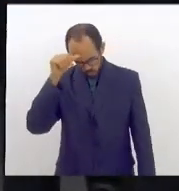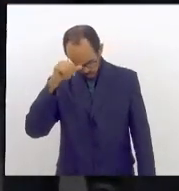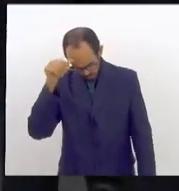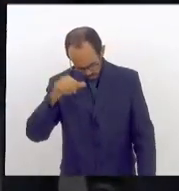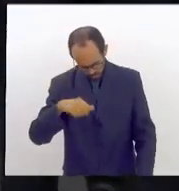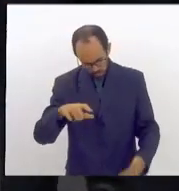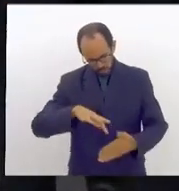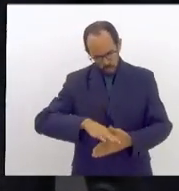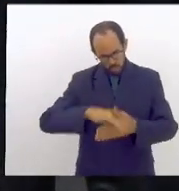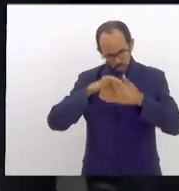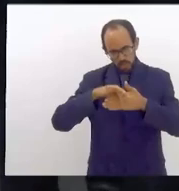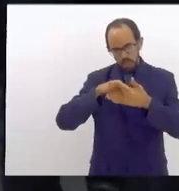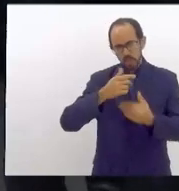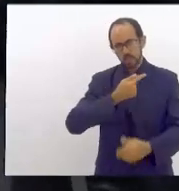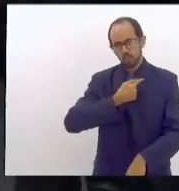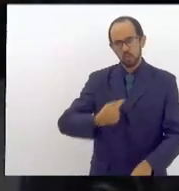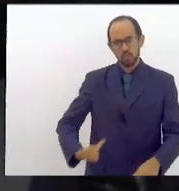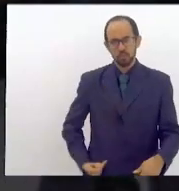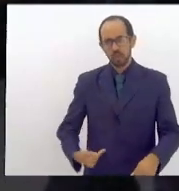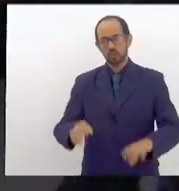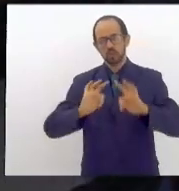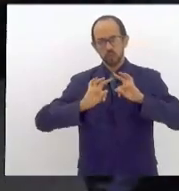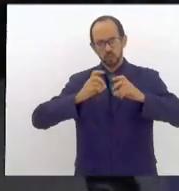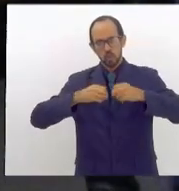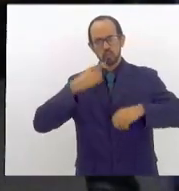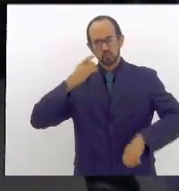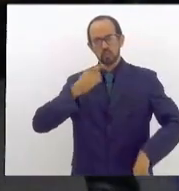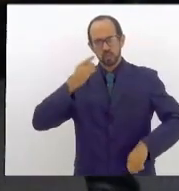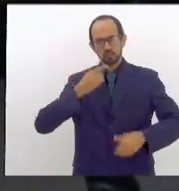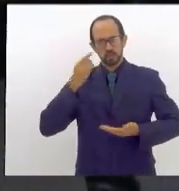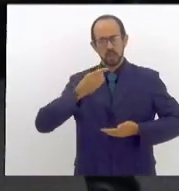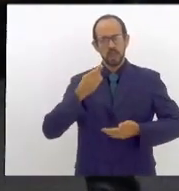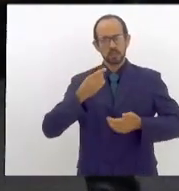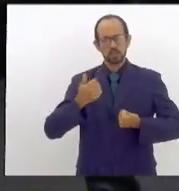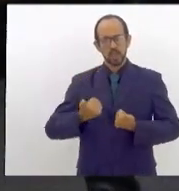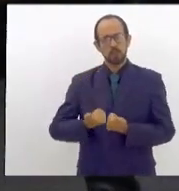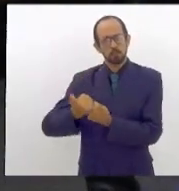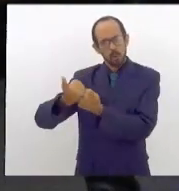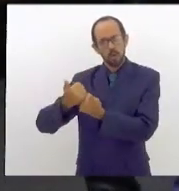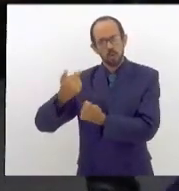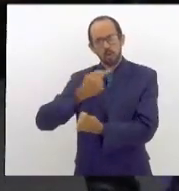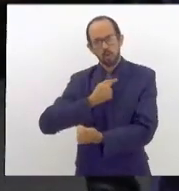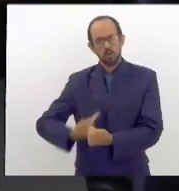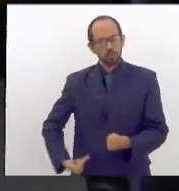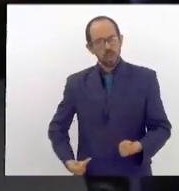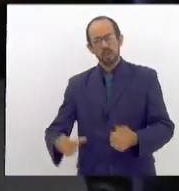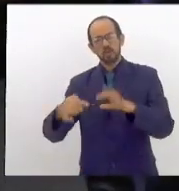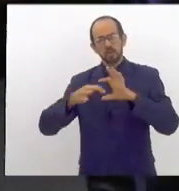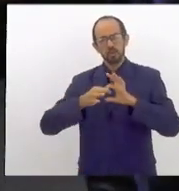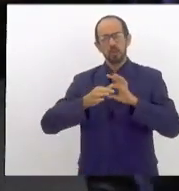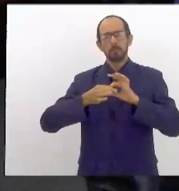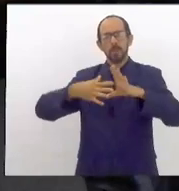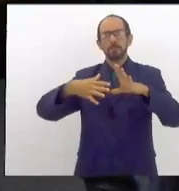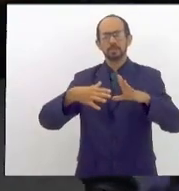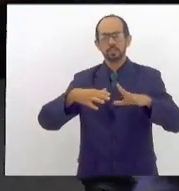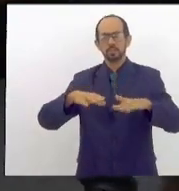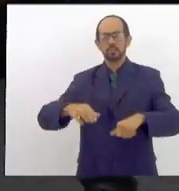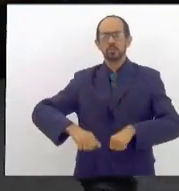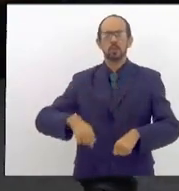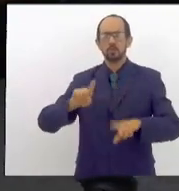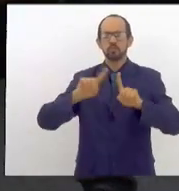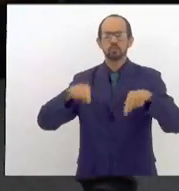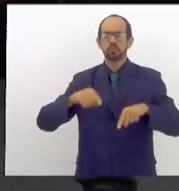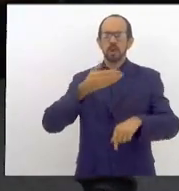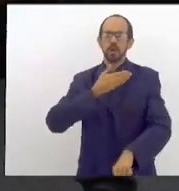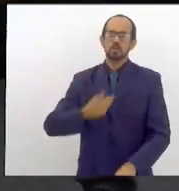para liderança do governo e todos os deputados da base que estão permitindo que o servidor público